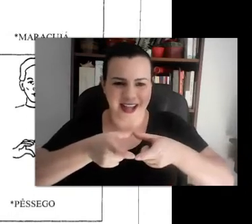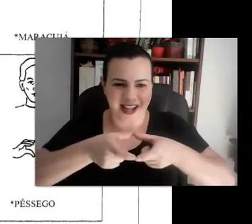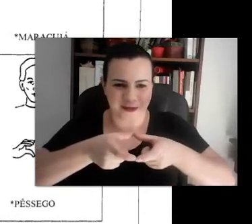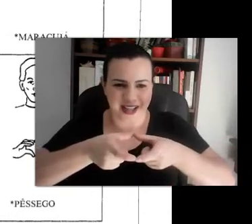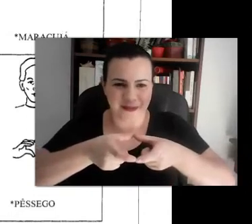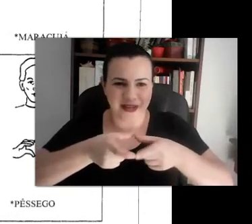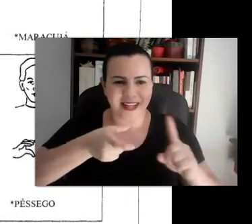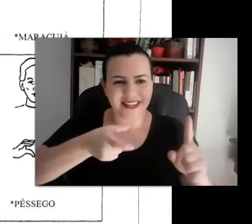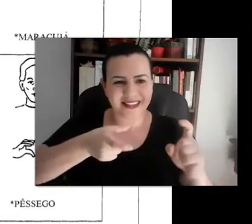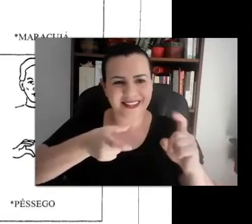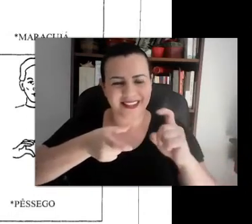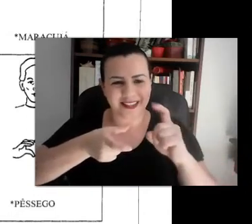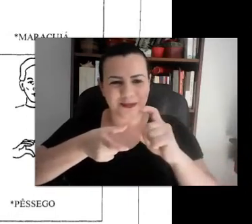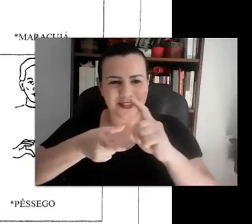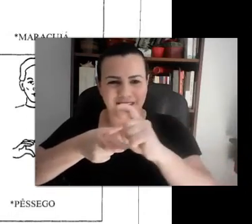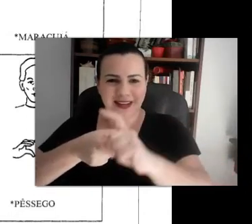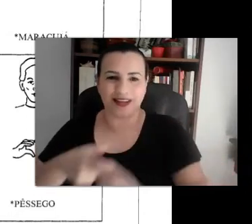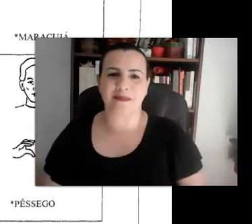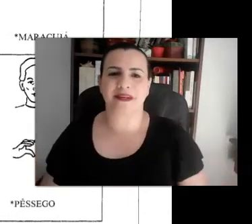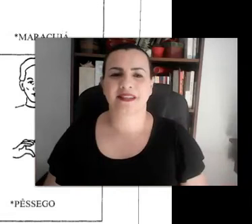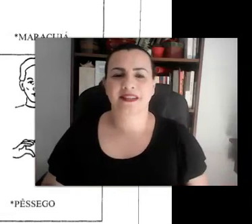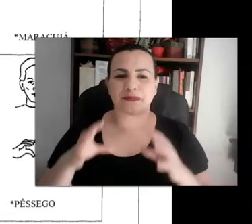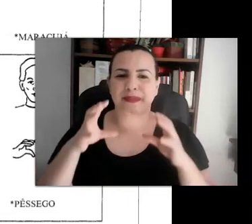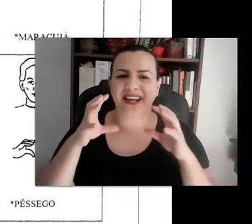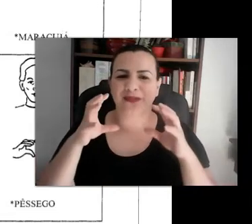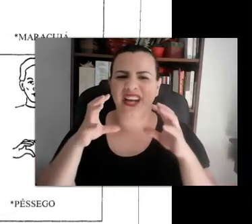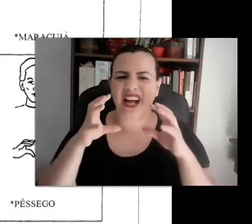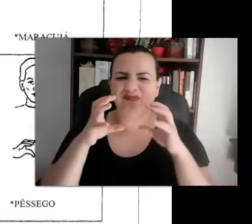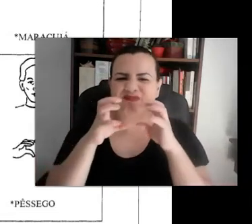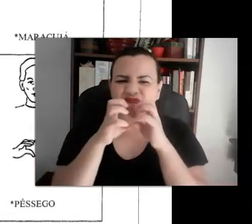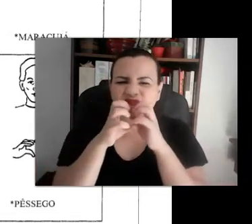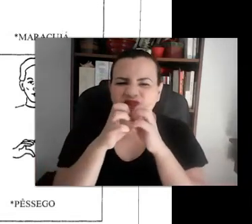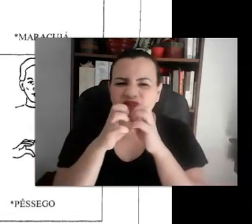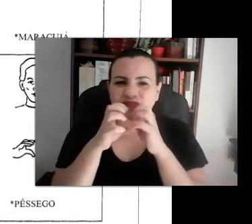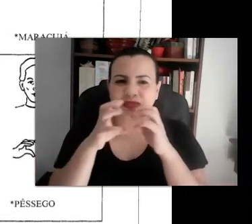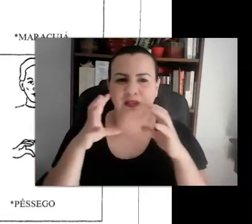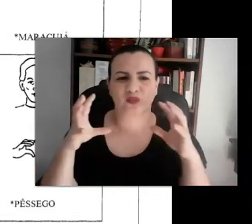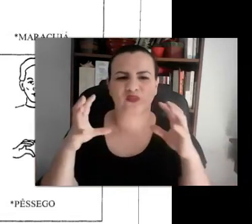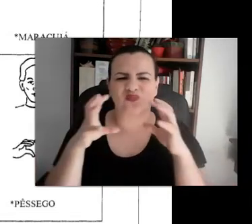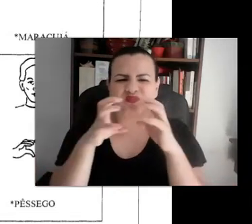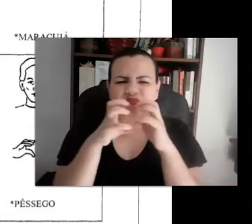então é a goiaba, né? E o bichinho da goiaba. Maracujá,